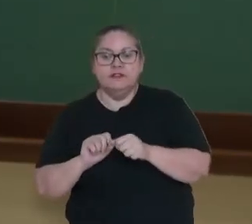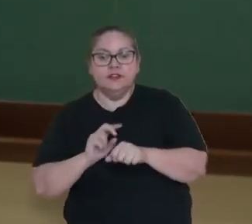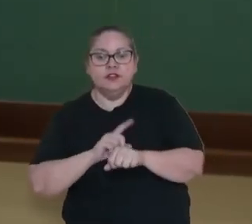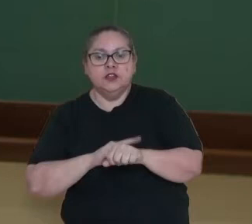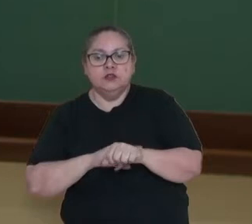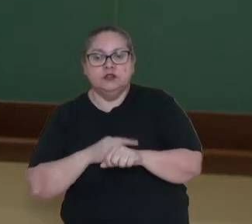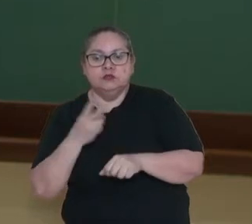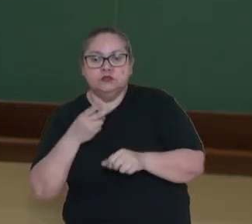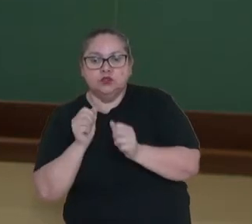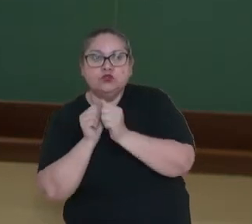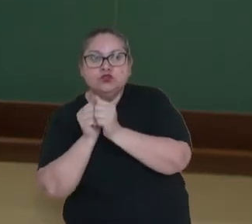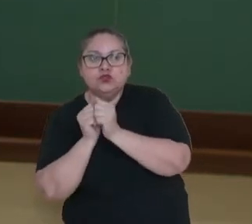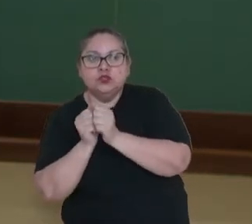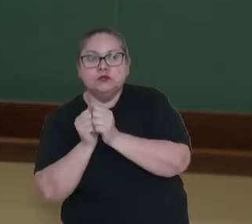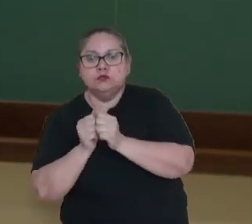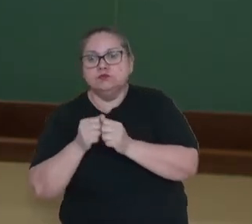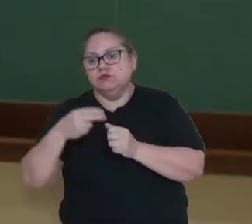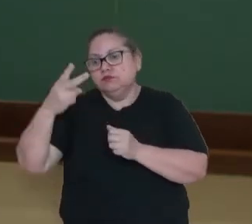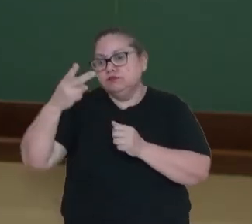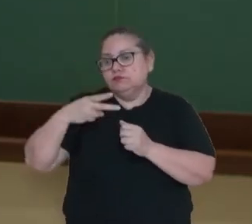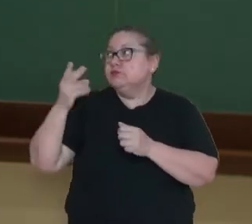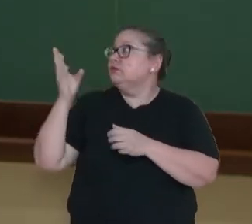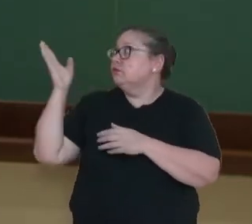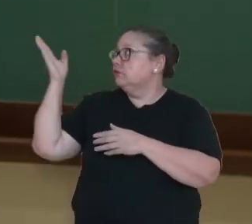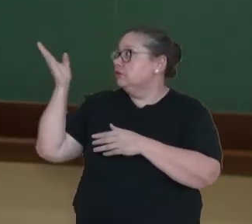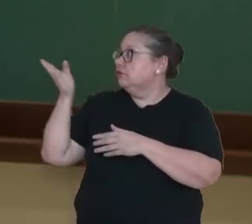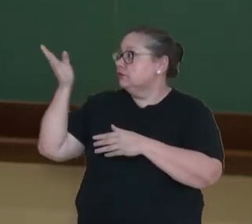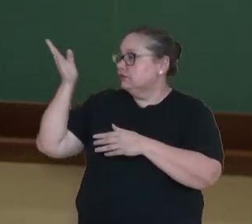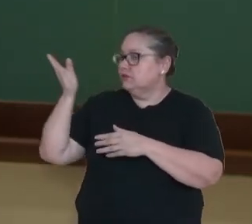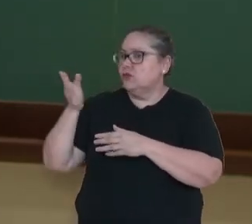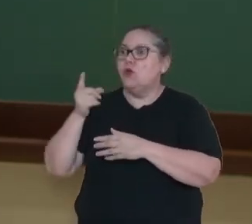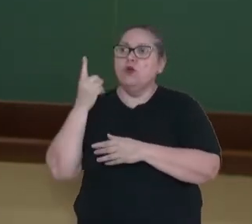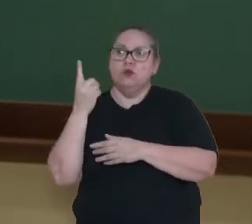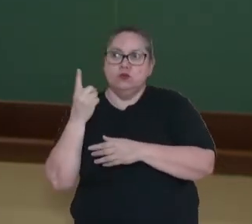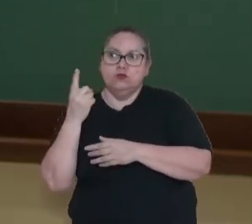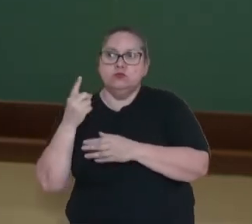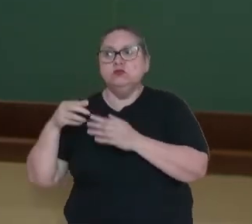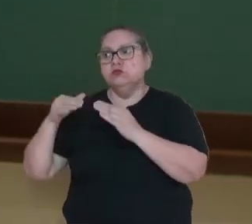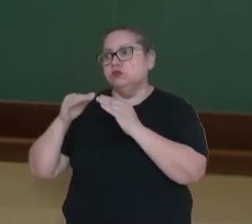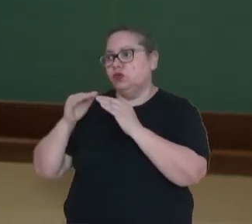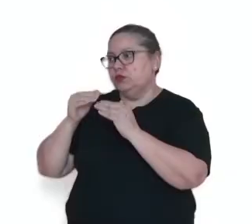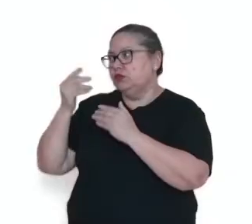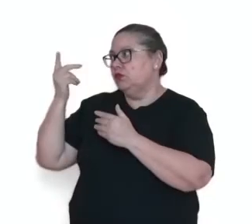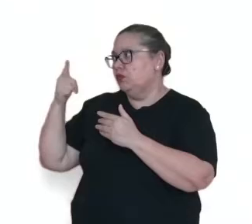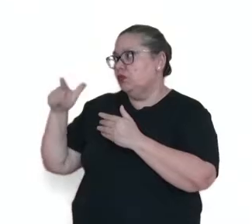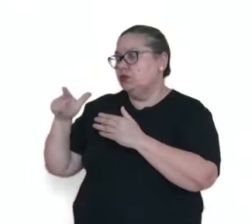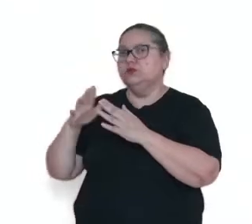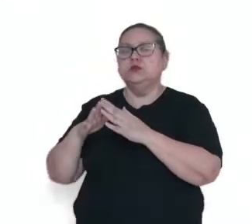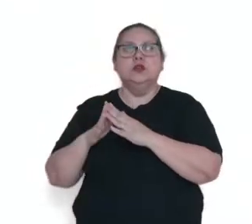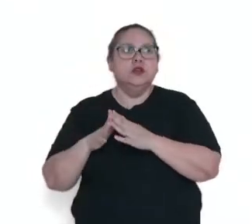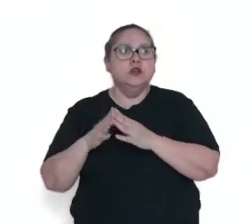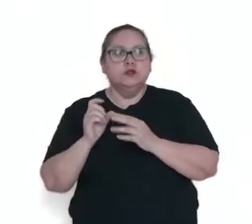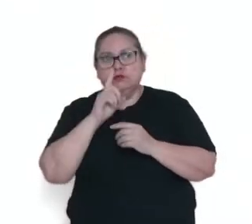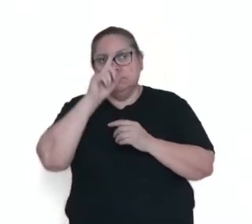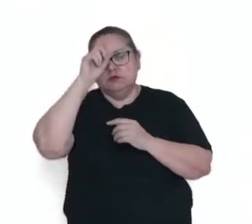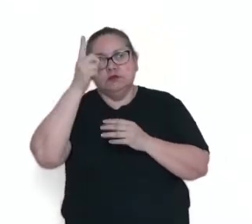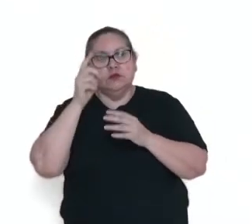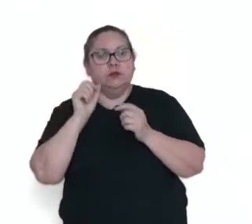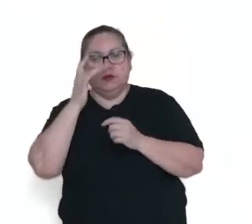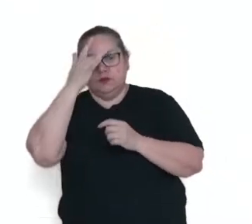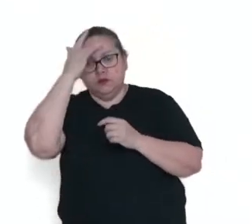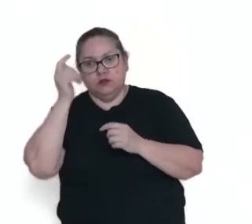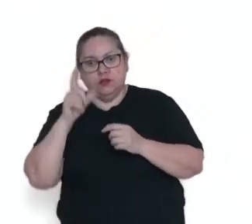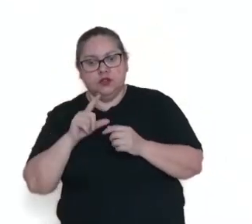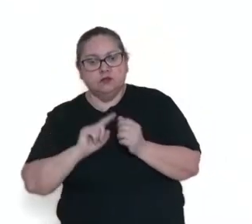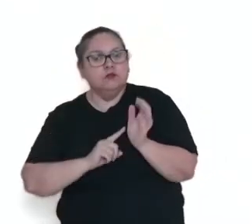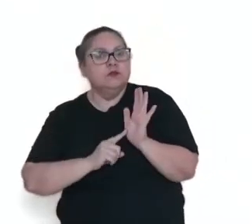que os dois estão juntos aqui para a gente entender, porque eles têm um tem a ver com o outro. Então, a criatividade é a capacidade que uma pessoa tem